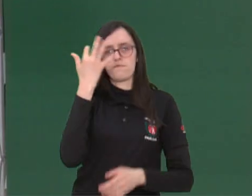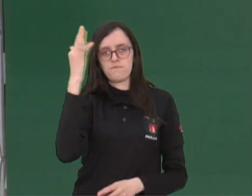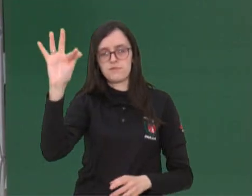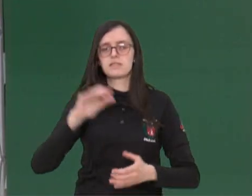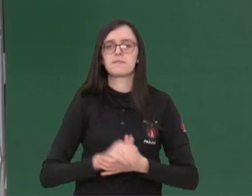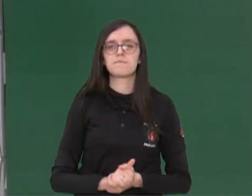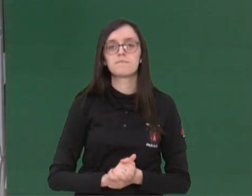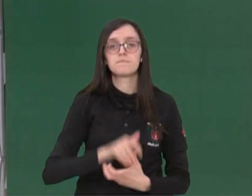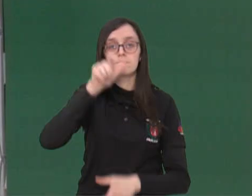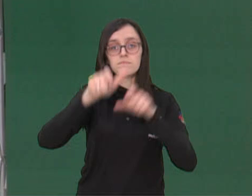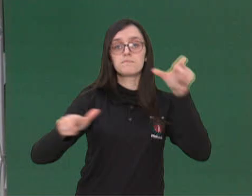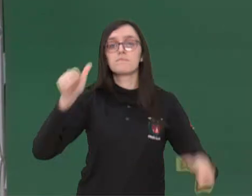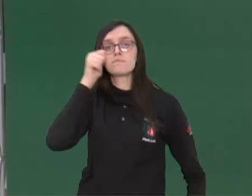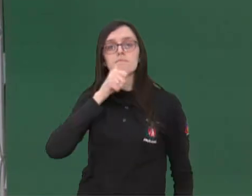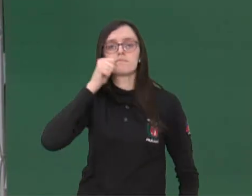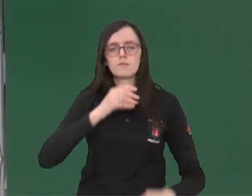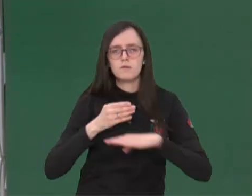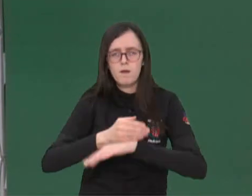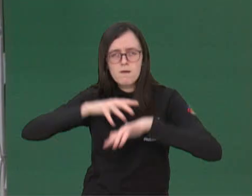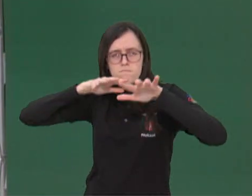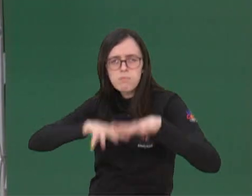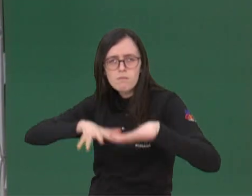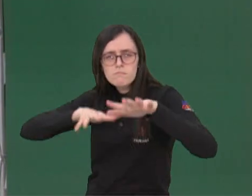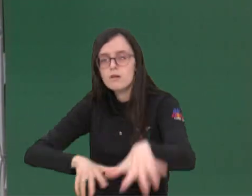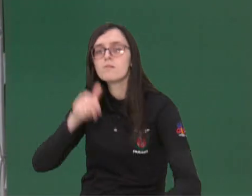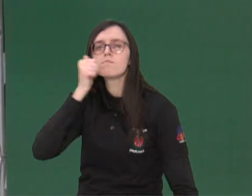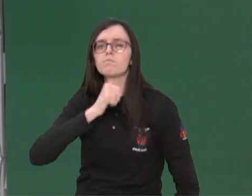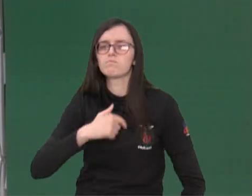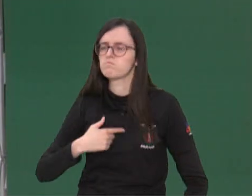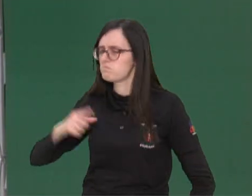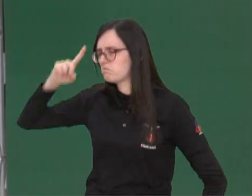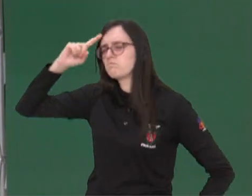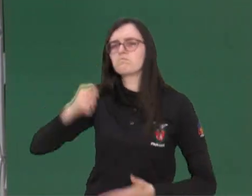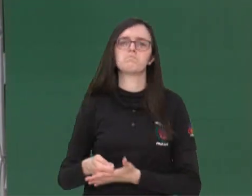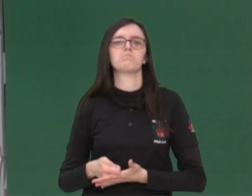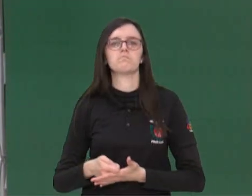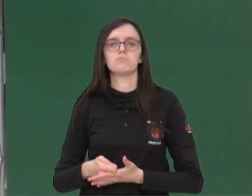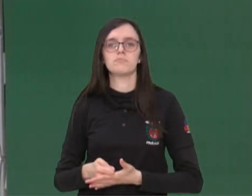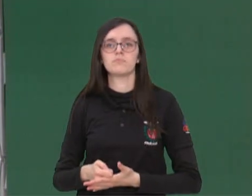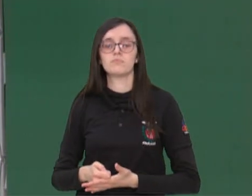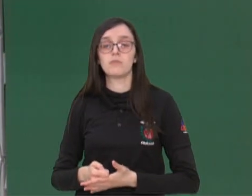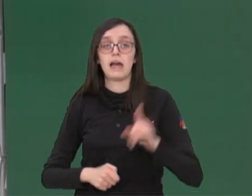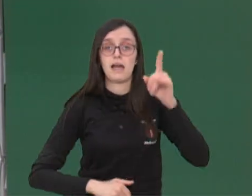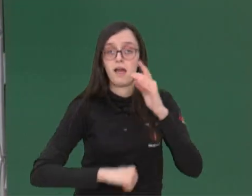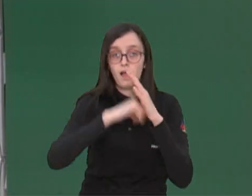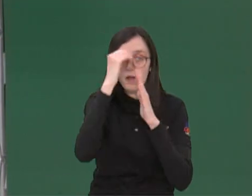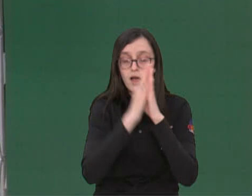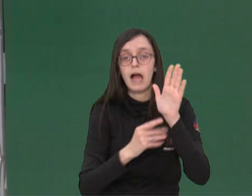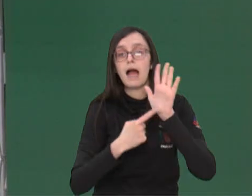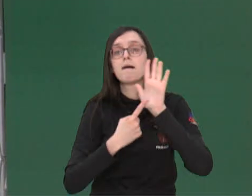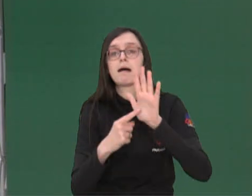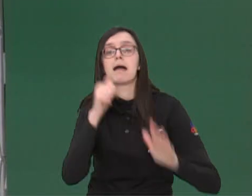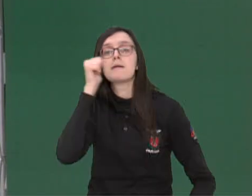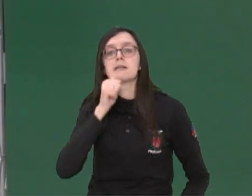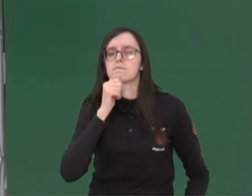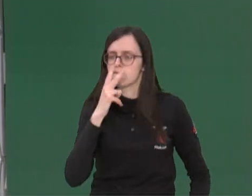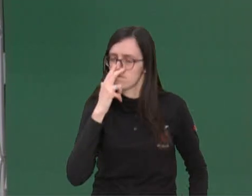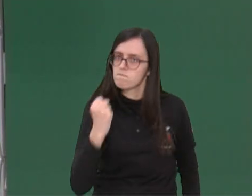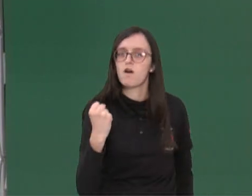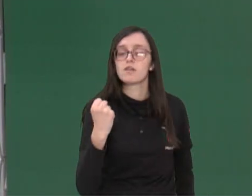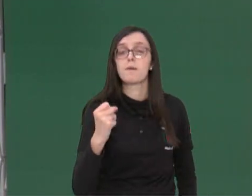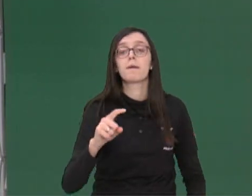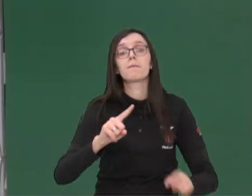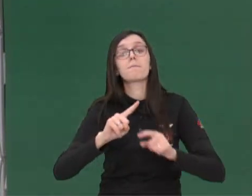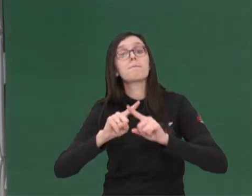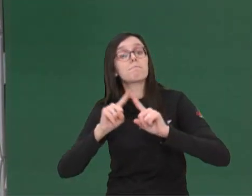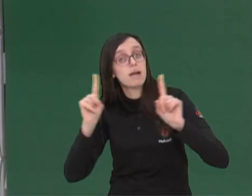Então, as mulheres indo para cima, as mulheres tomando a frente. Então, essa pintura vai mostrar as mulheres ganhando força.